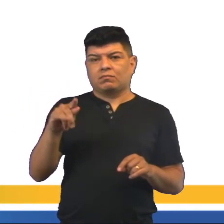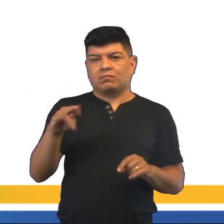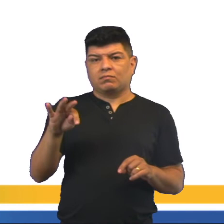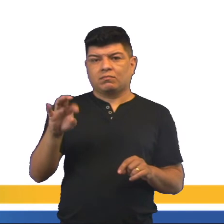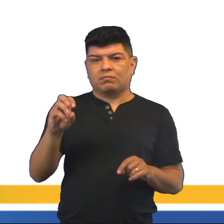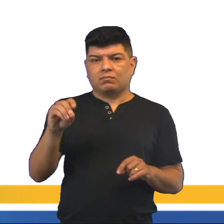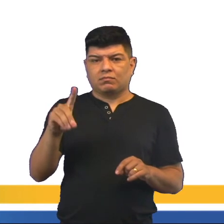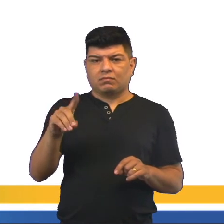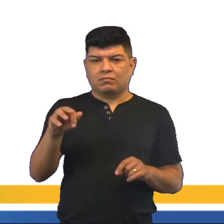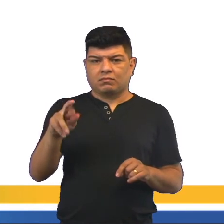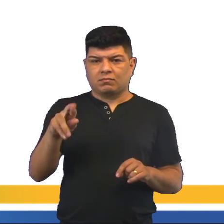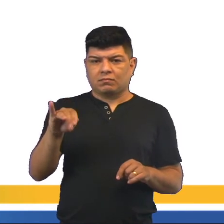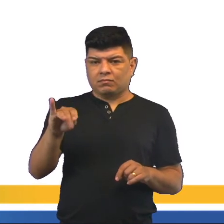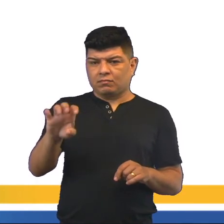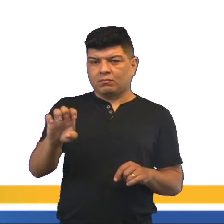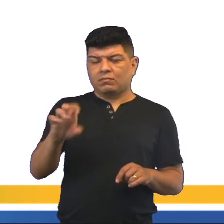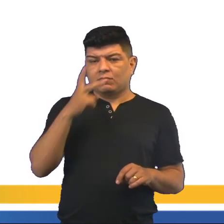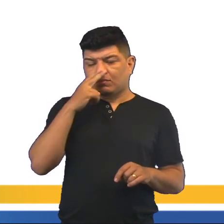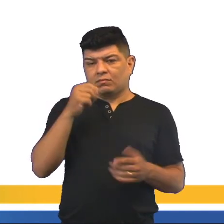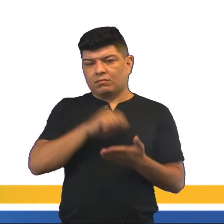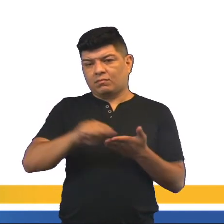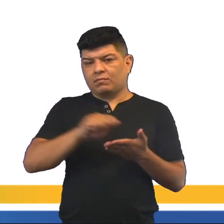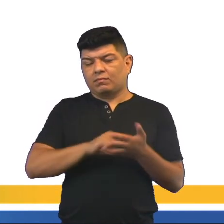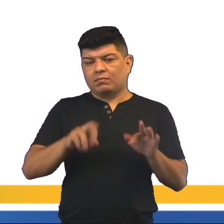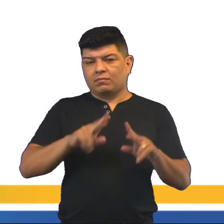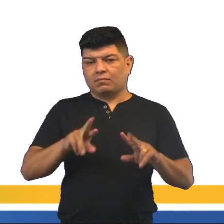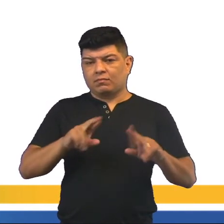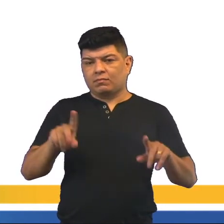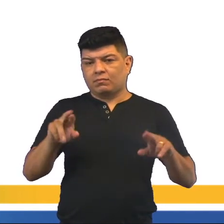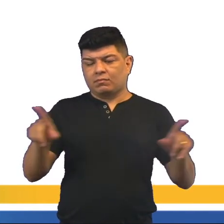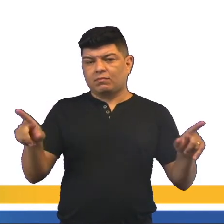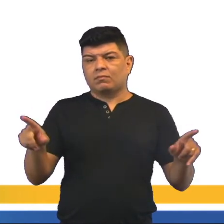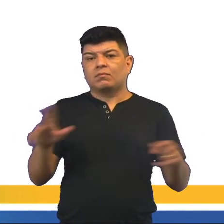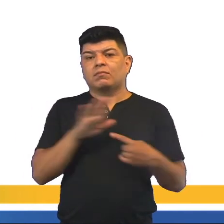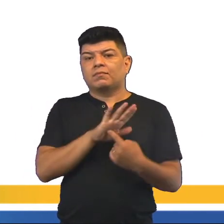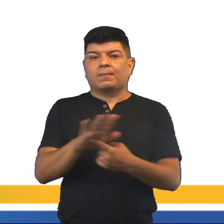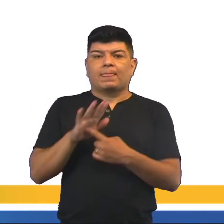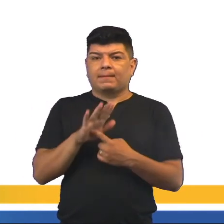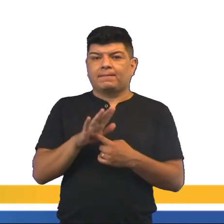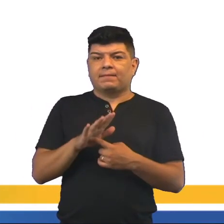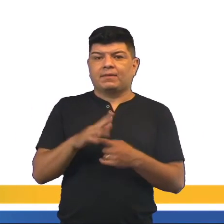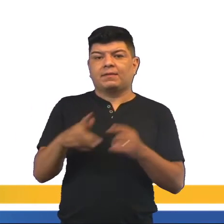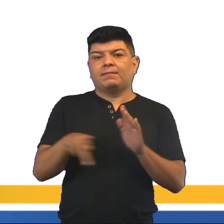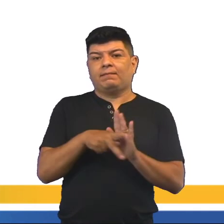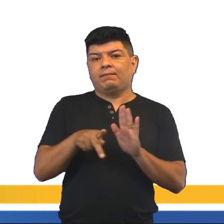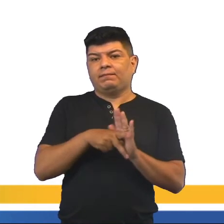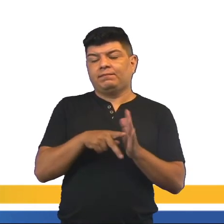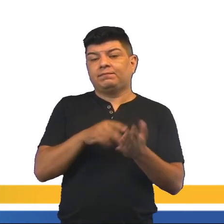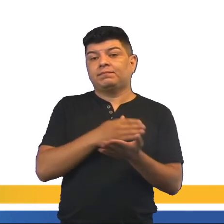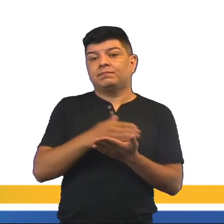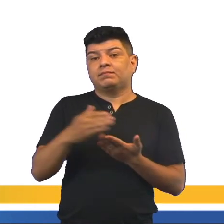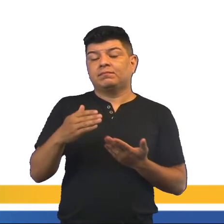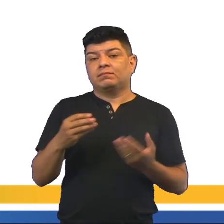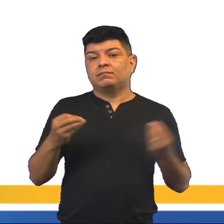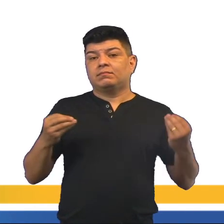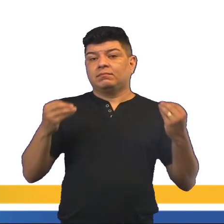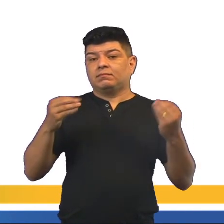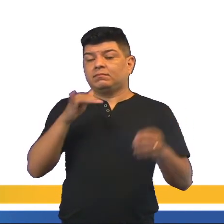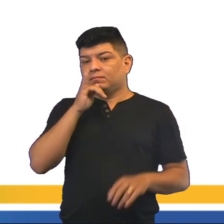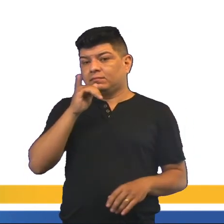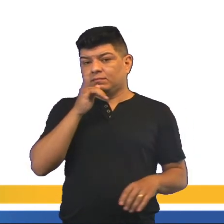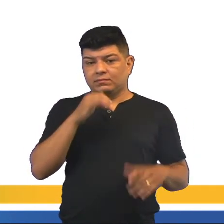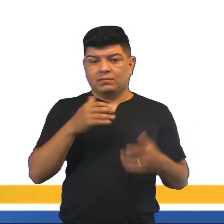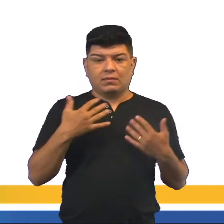Orchestrographie, né? Com uma notação diferente. Rameau expõe os mesmos princípios e dá